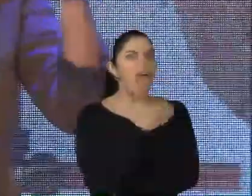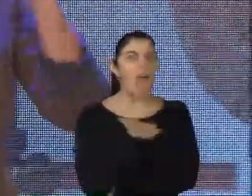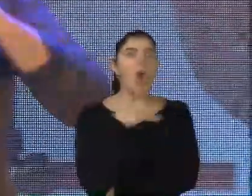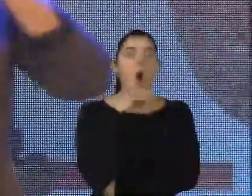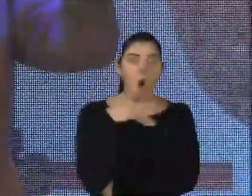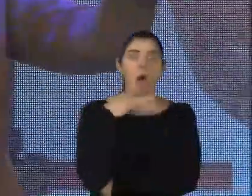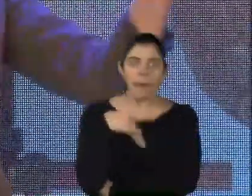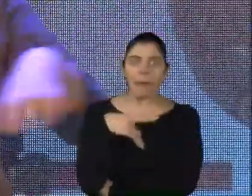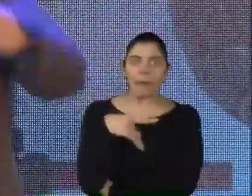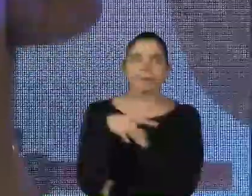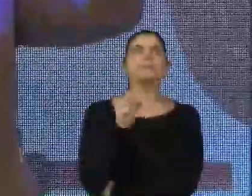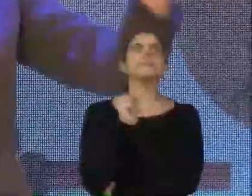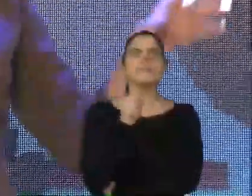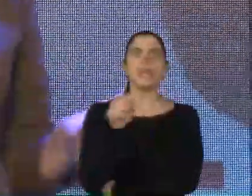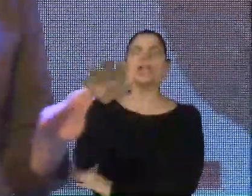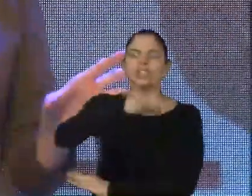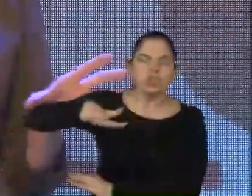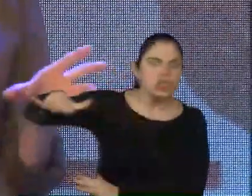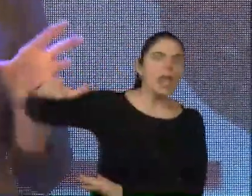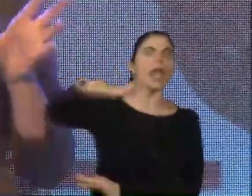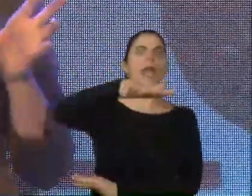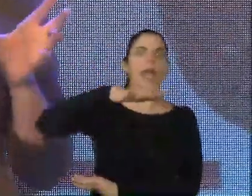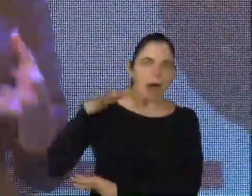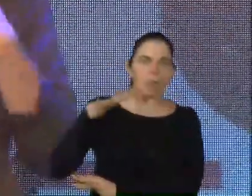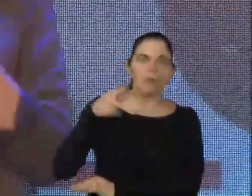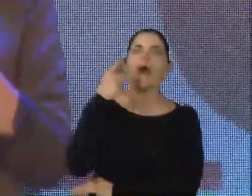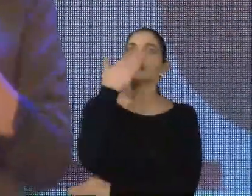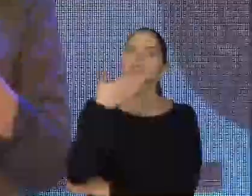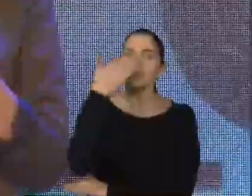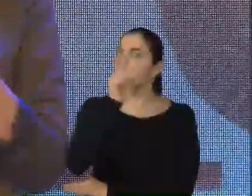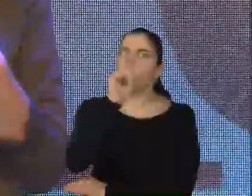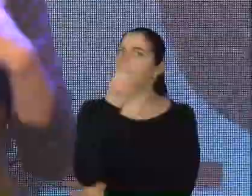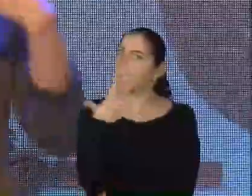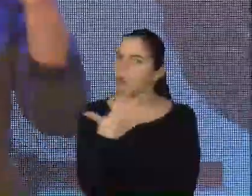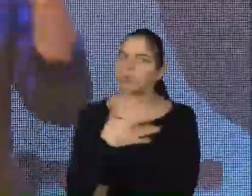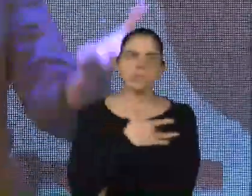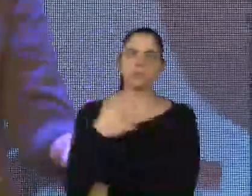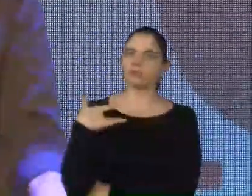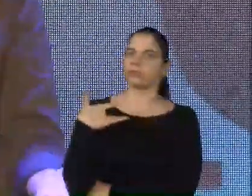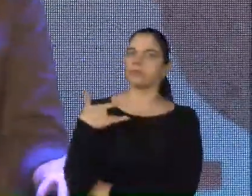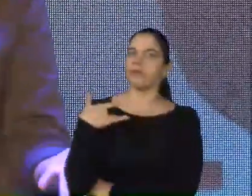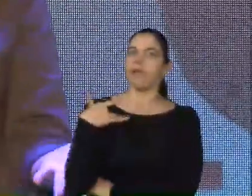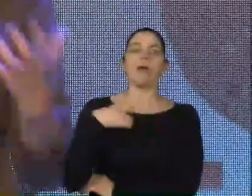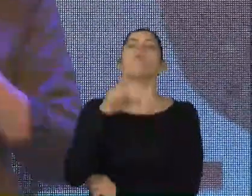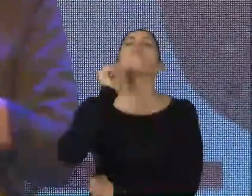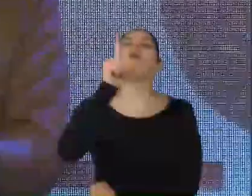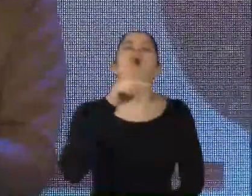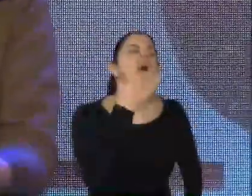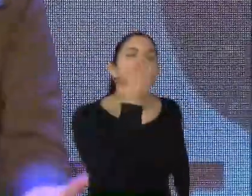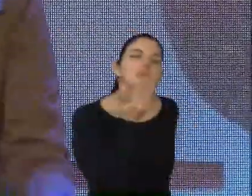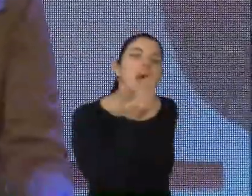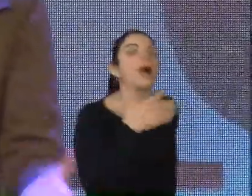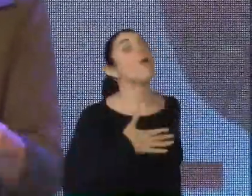maléfico, numa forma generalista de falar, para a nossa saúde. Qual açúcar que é bom? O